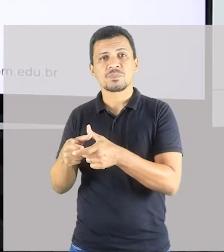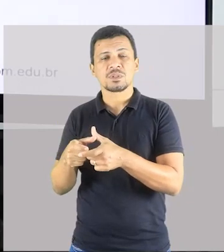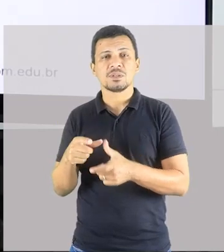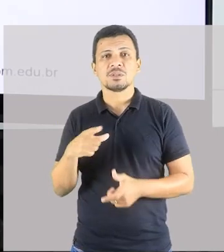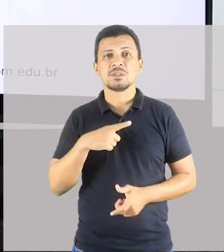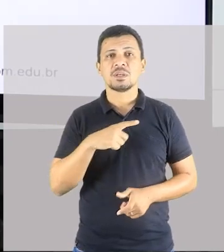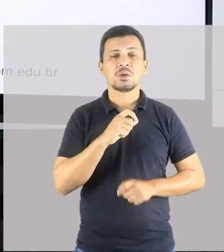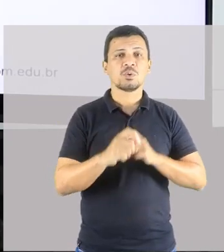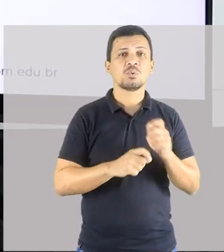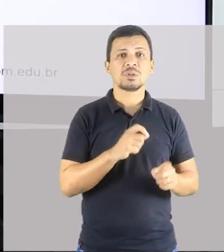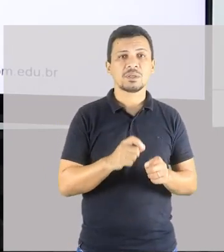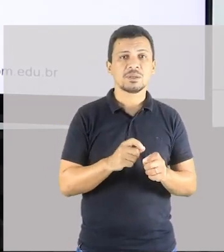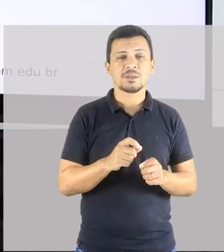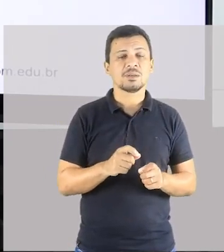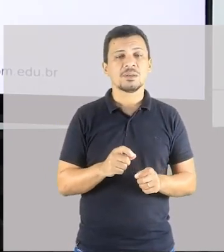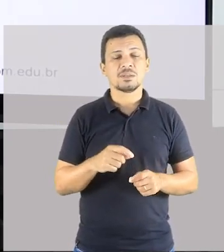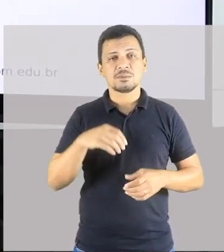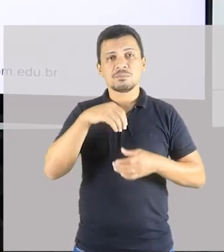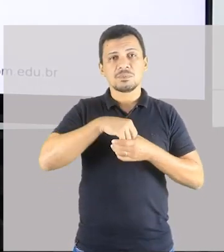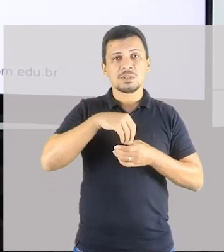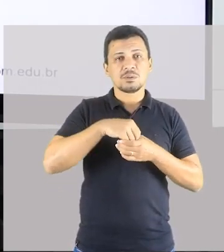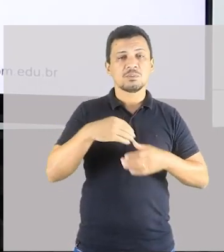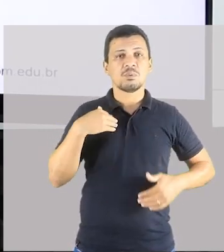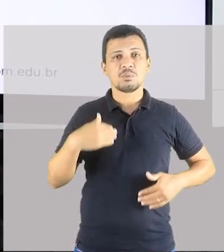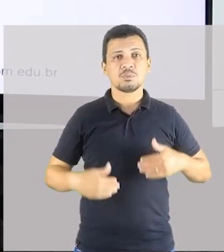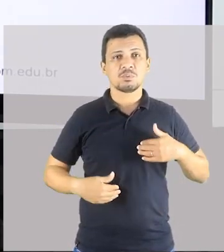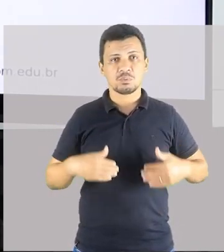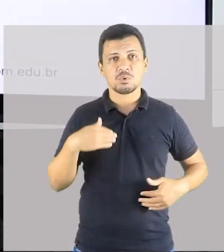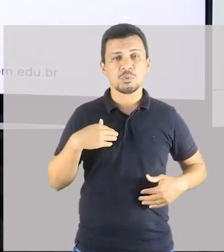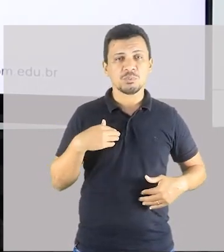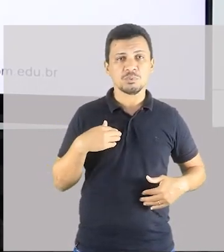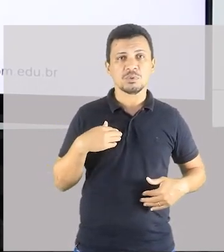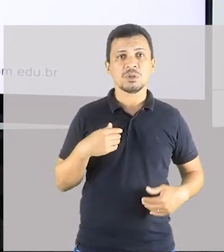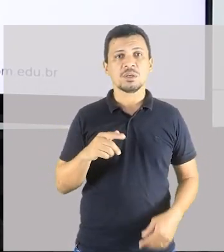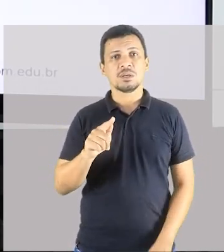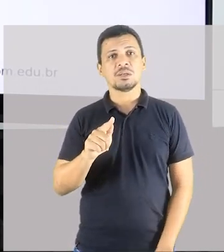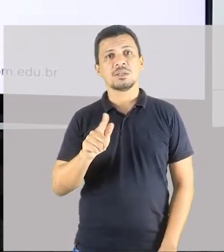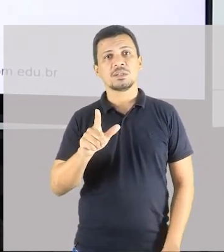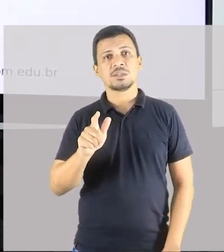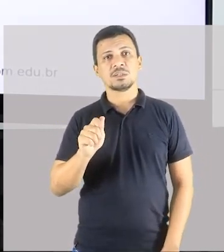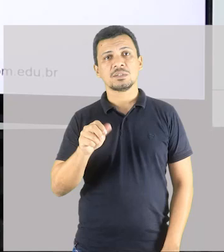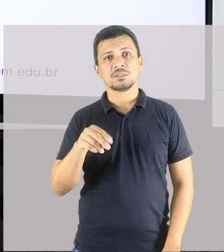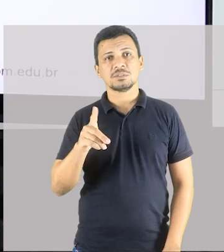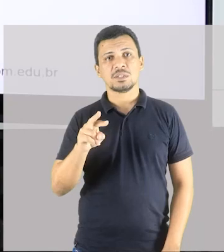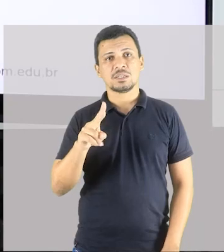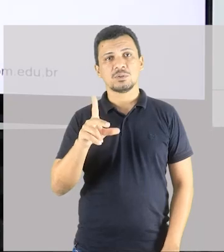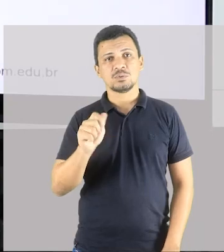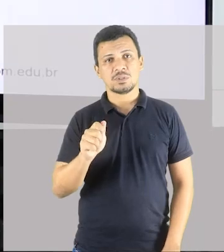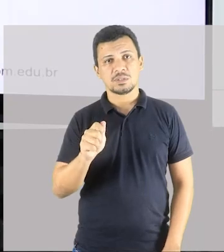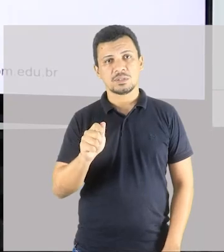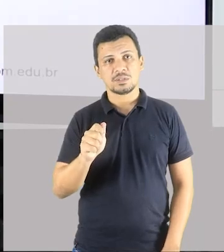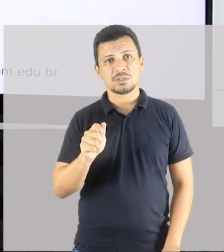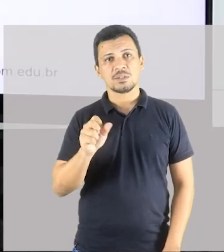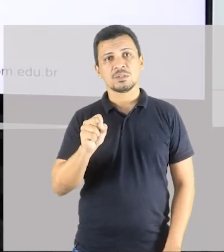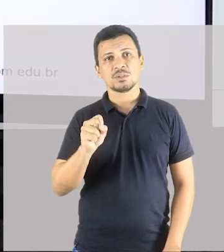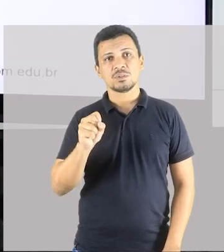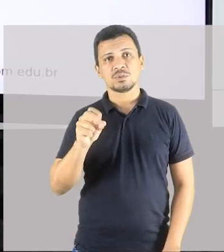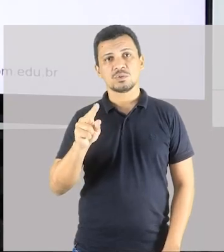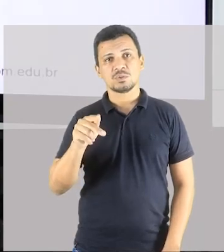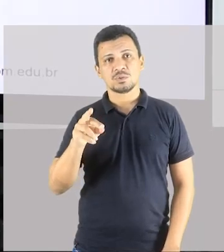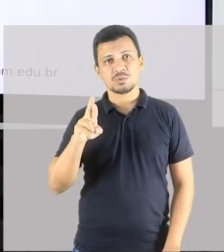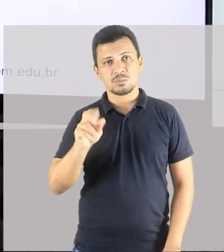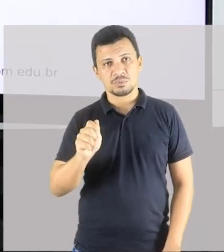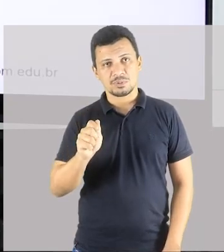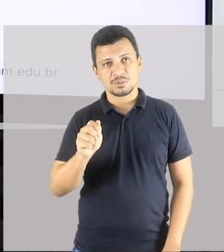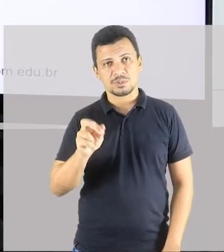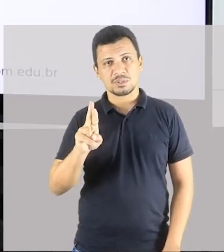glândula suprarrenal, tá? Uma glândula que fica acima do rim de todos os seres humanos, tanto o homem quanto a